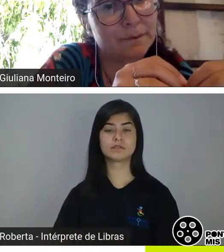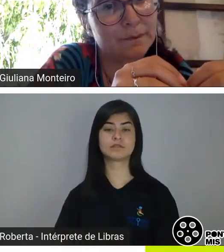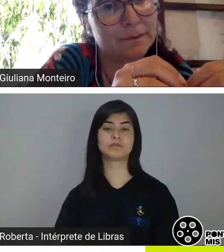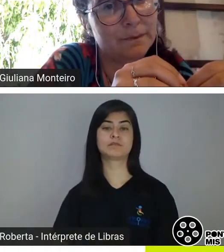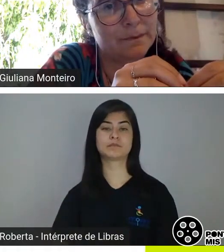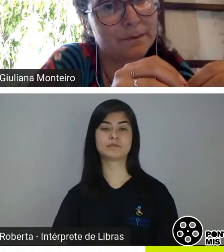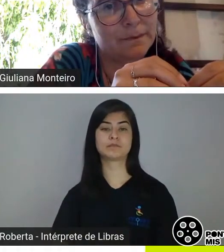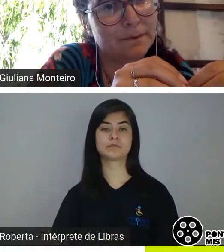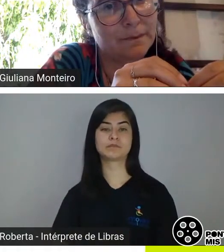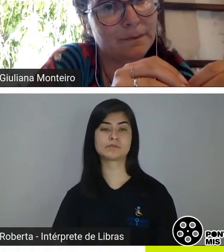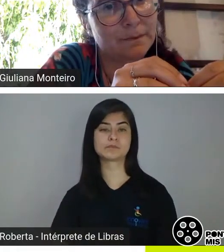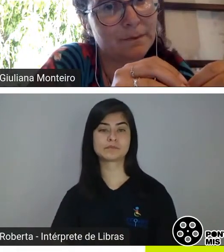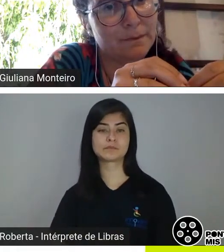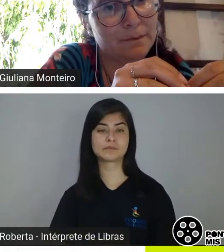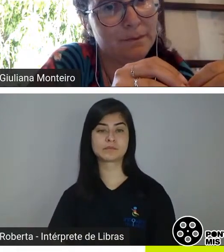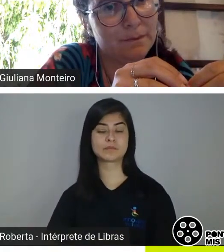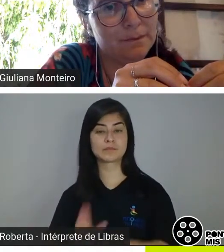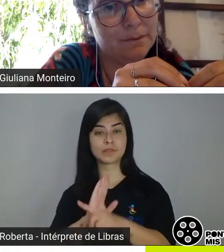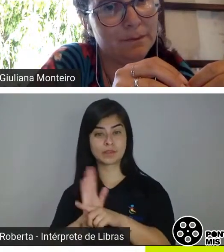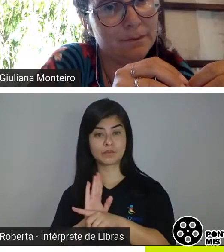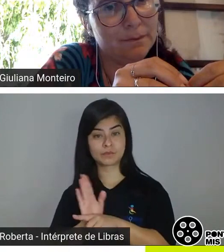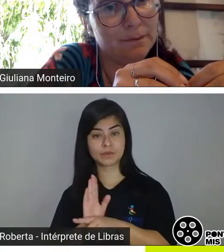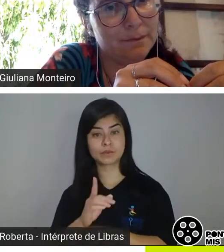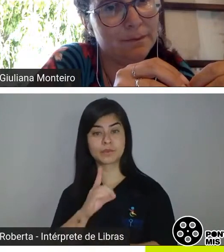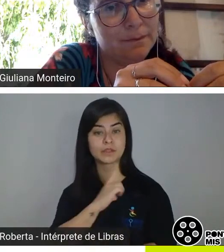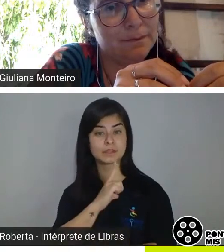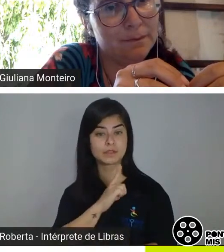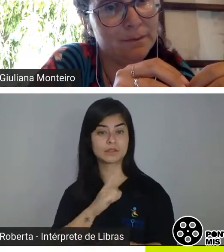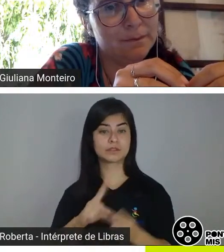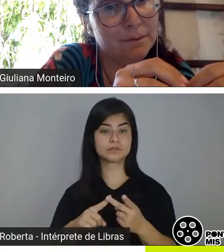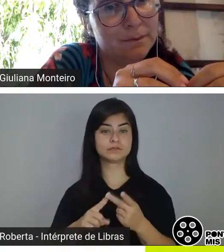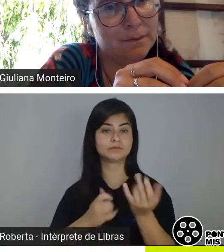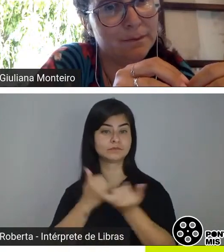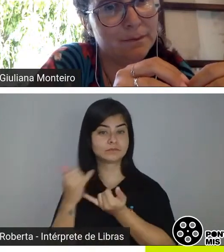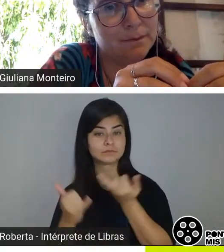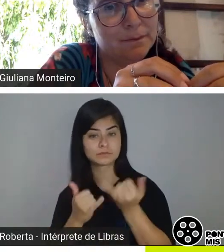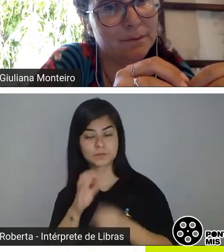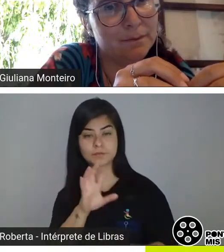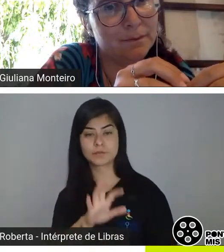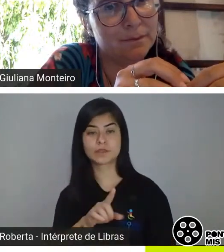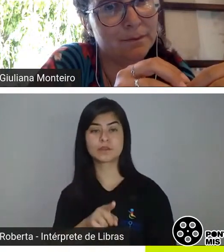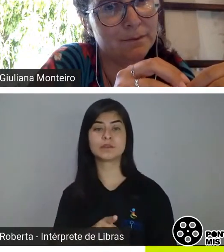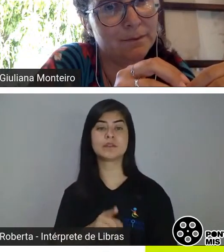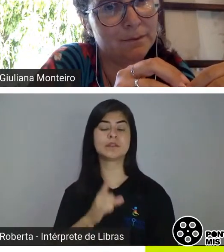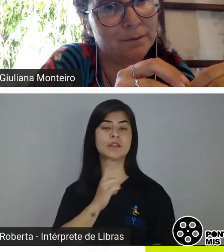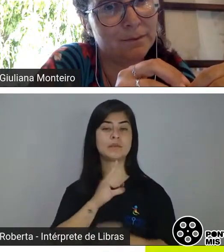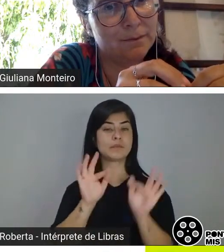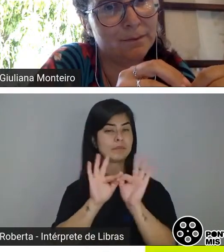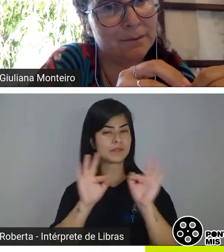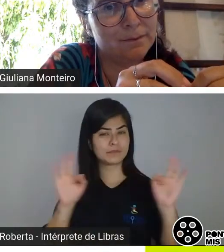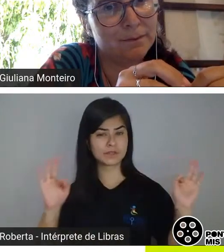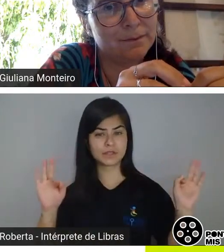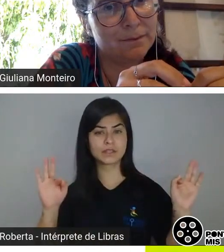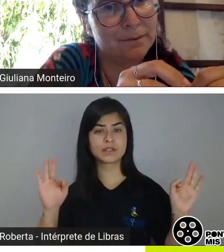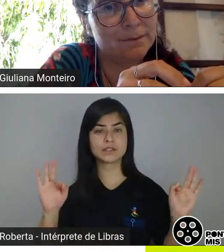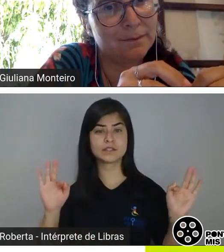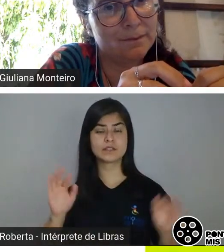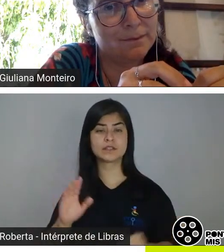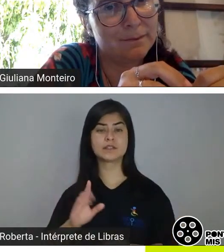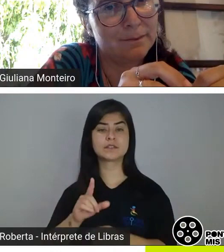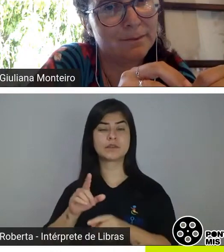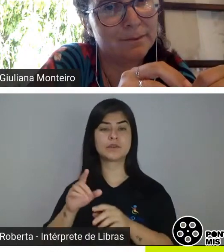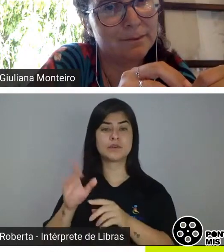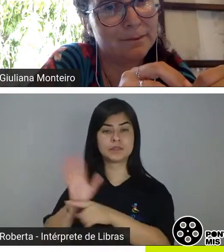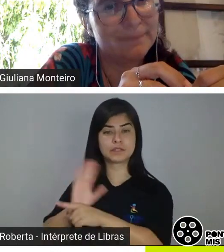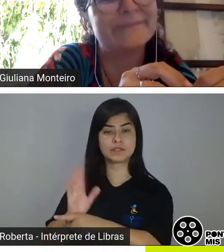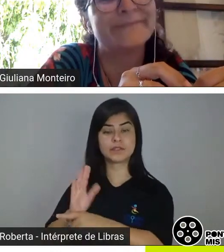Bom, o filme tem isso, brinca com isso, a ponto de ter uma frase que, em prantos, o cineasta